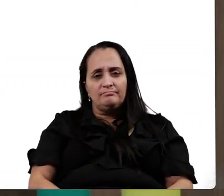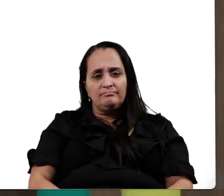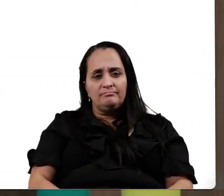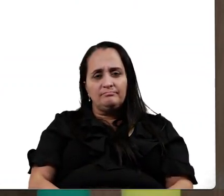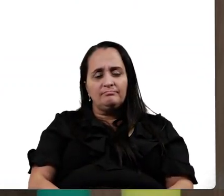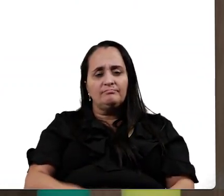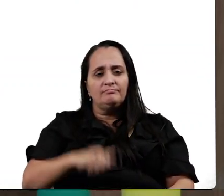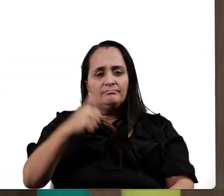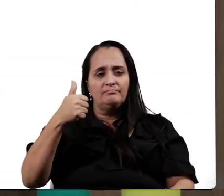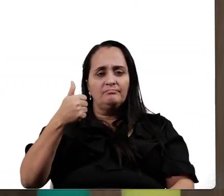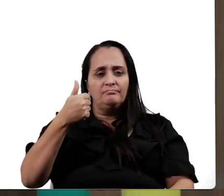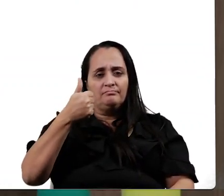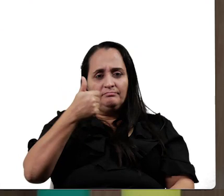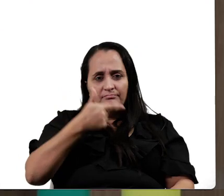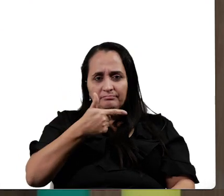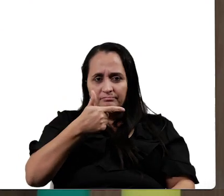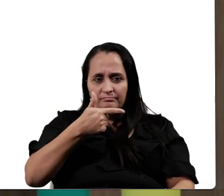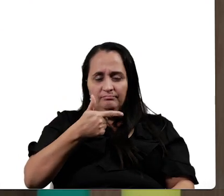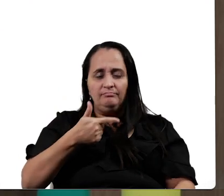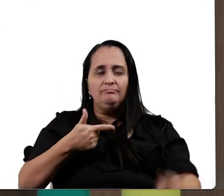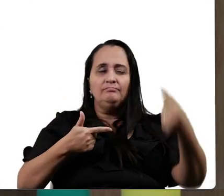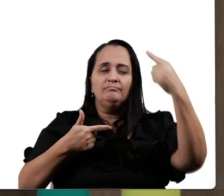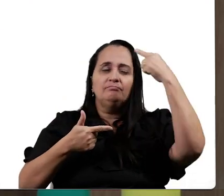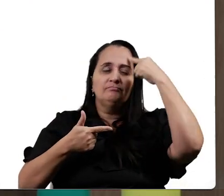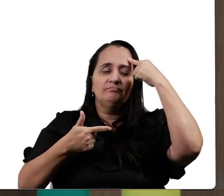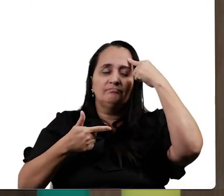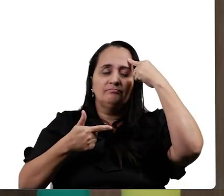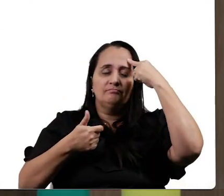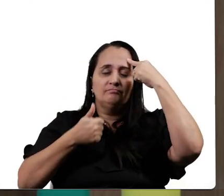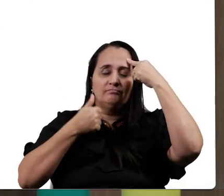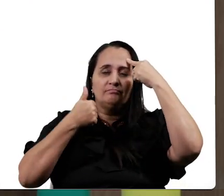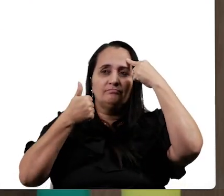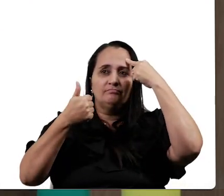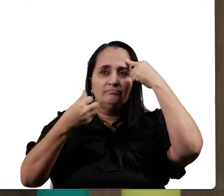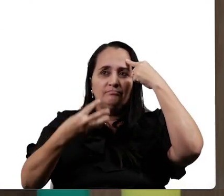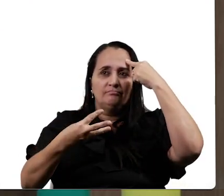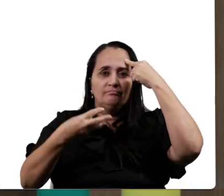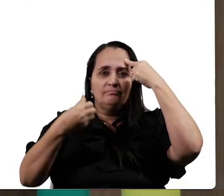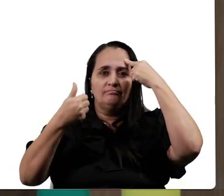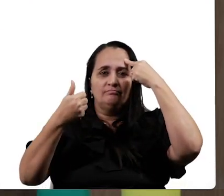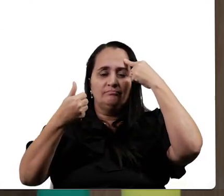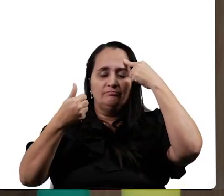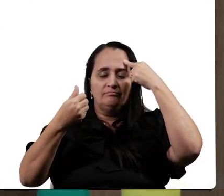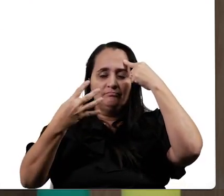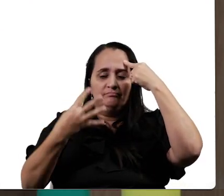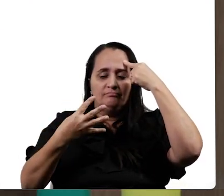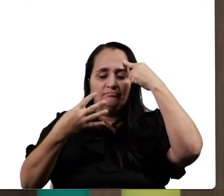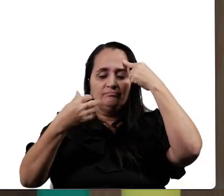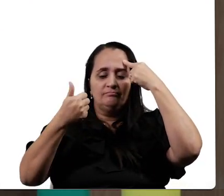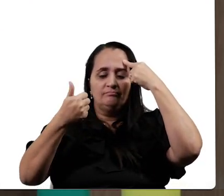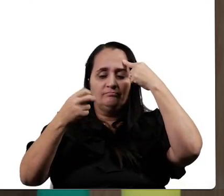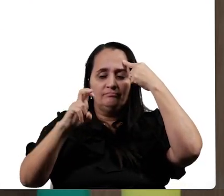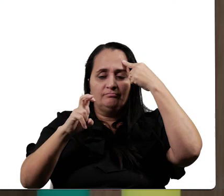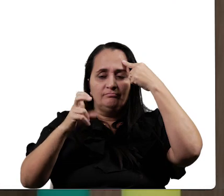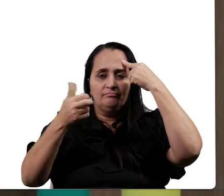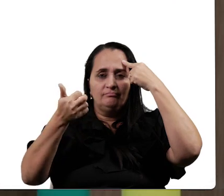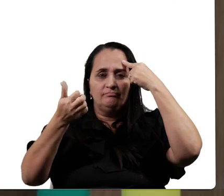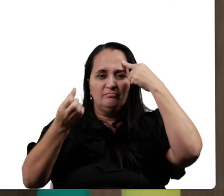deu 12 12 na cabeça 13 14 15